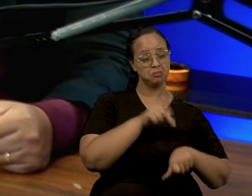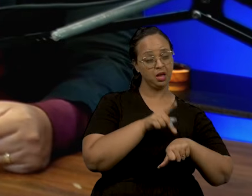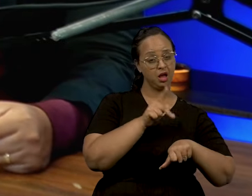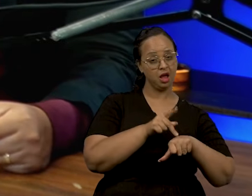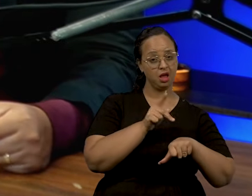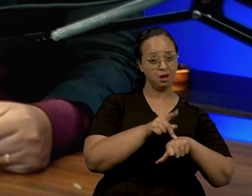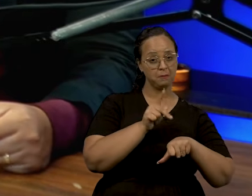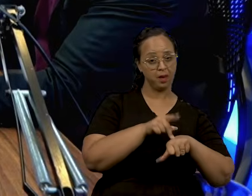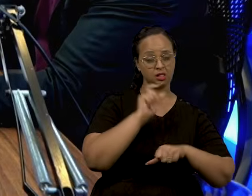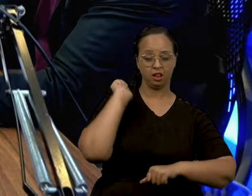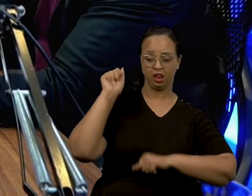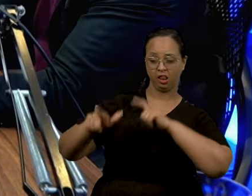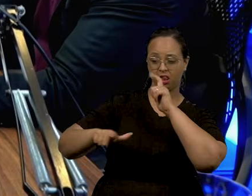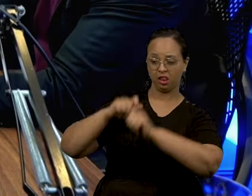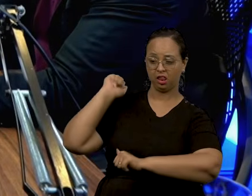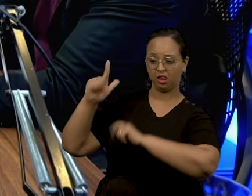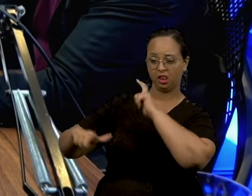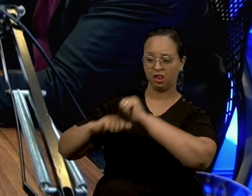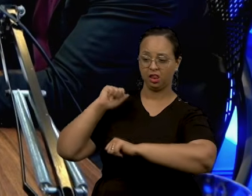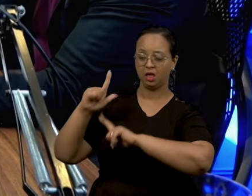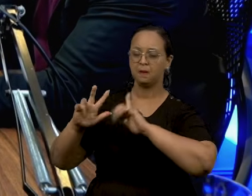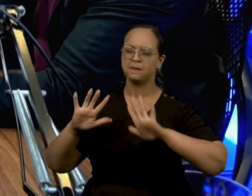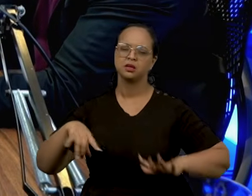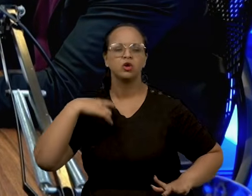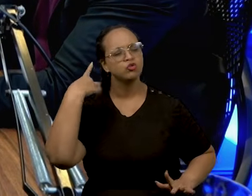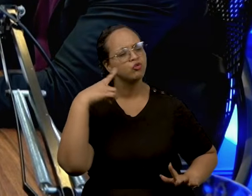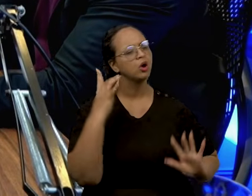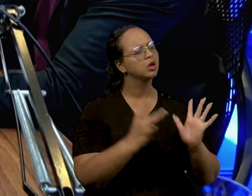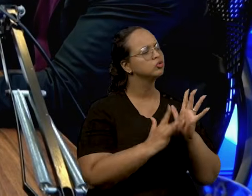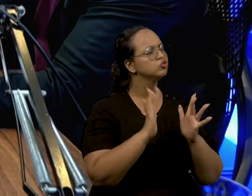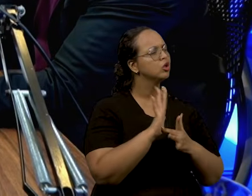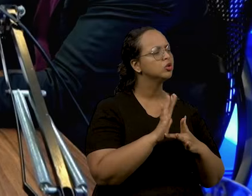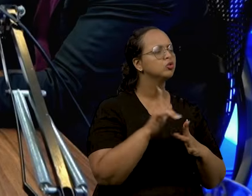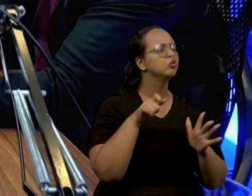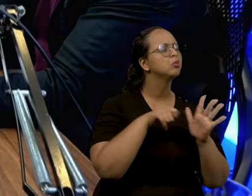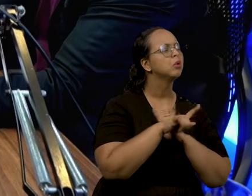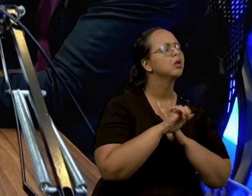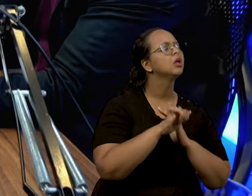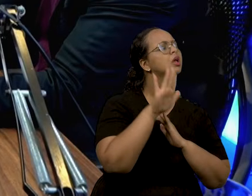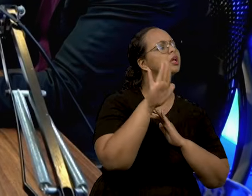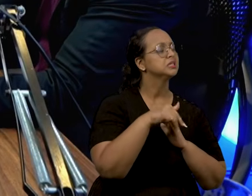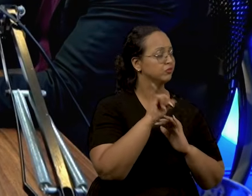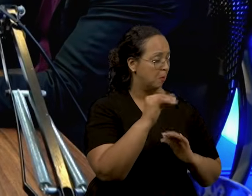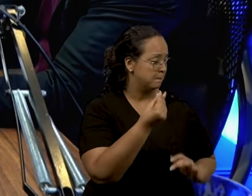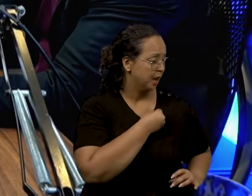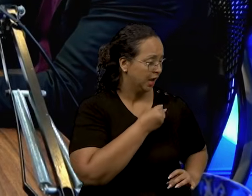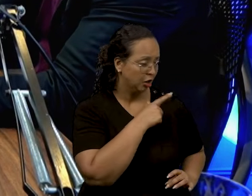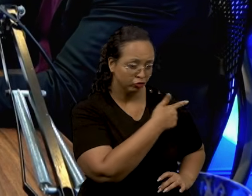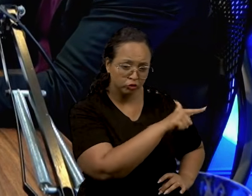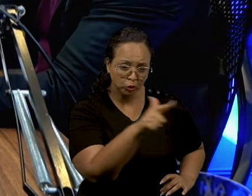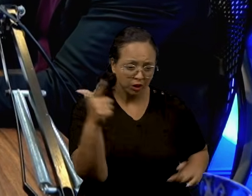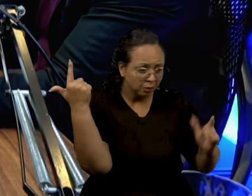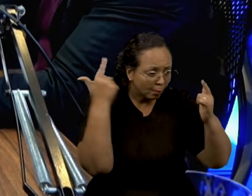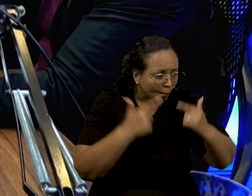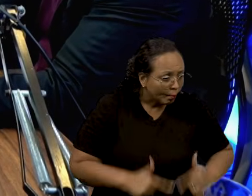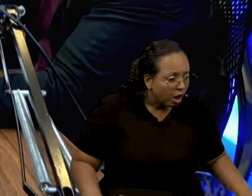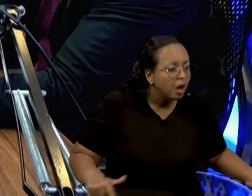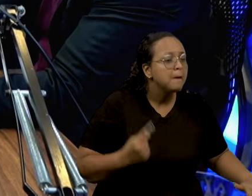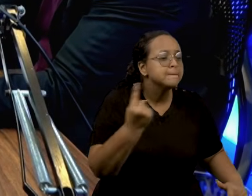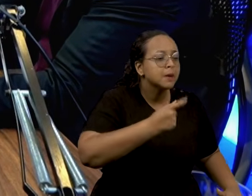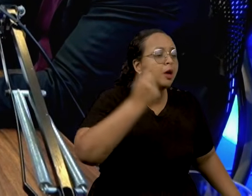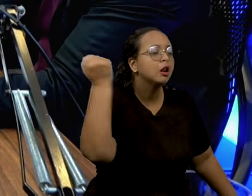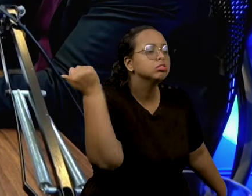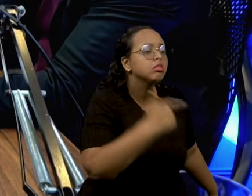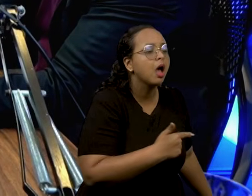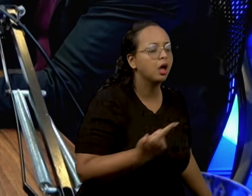advogado. E Jesus ele pergunta: quem não tiver pecado, que atire a primeira pedra. Todos foram embora e